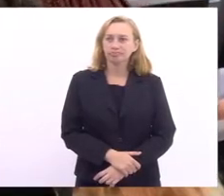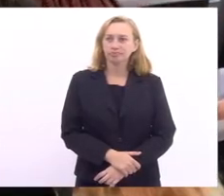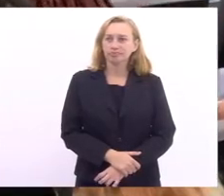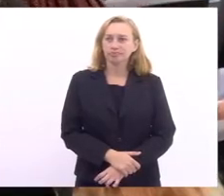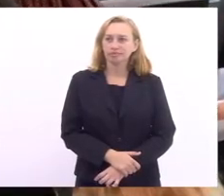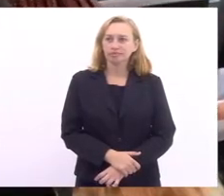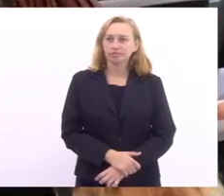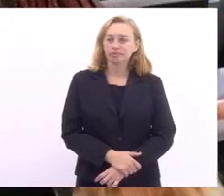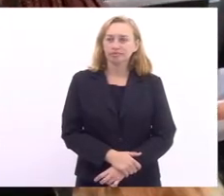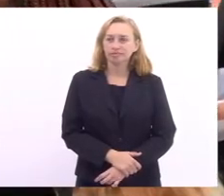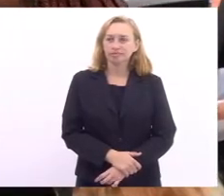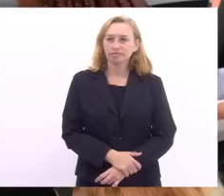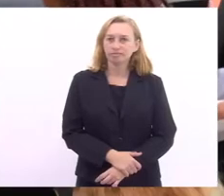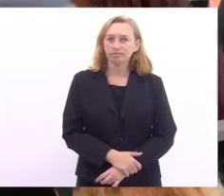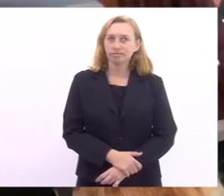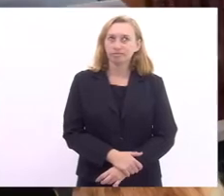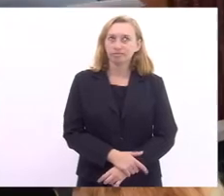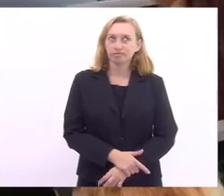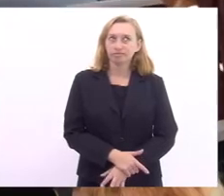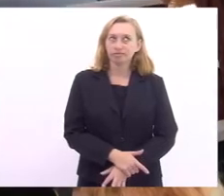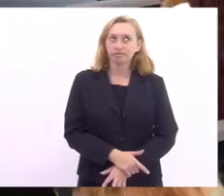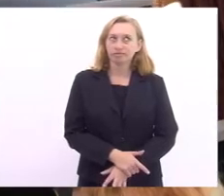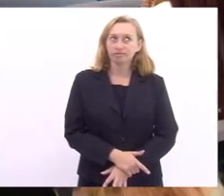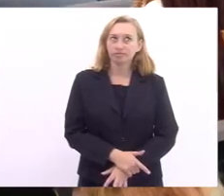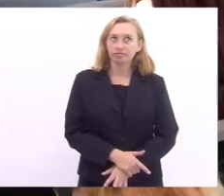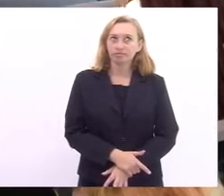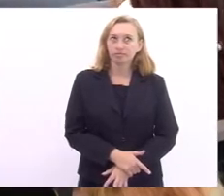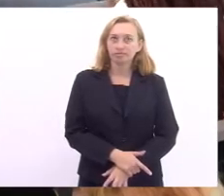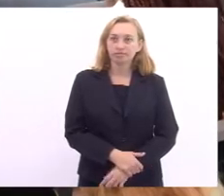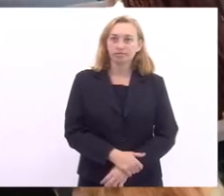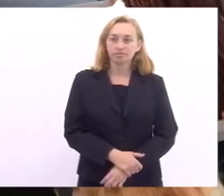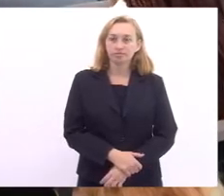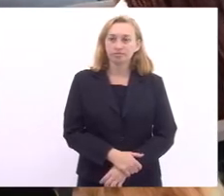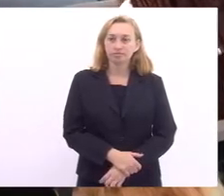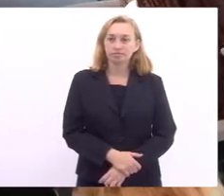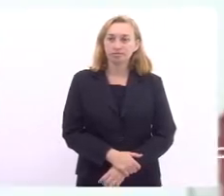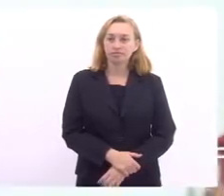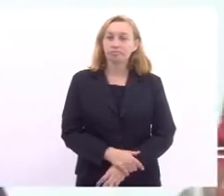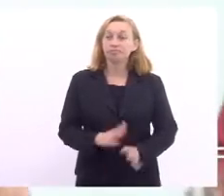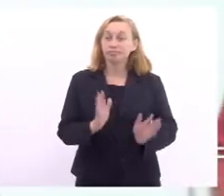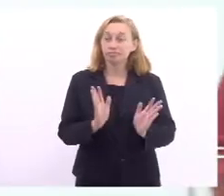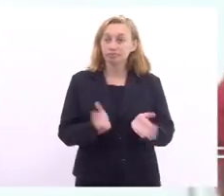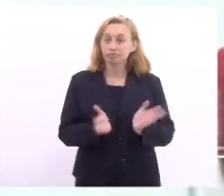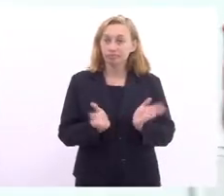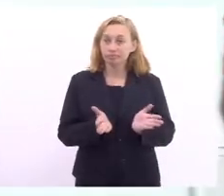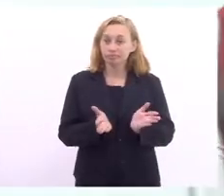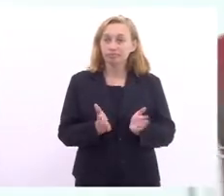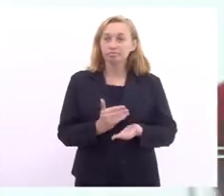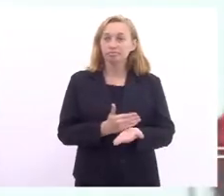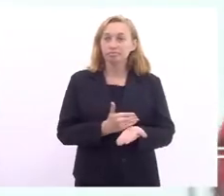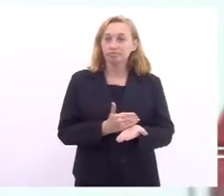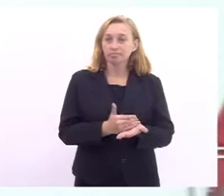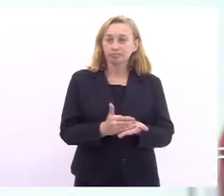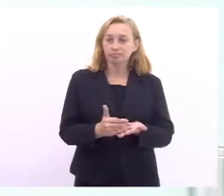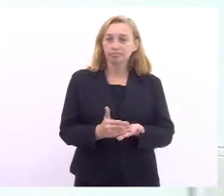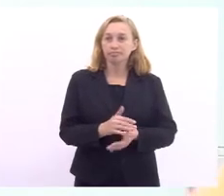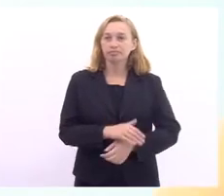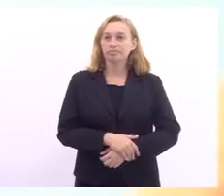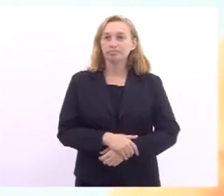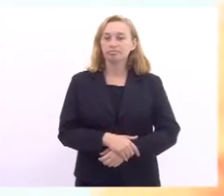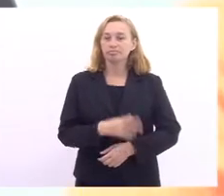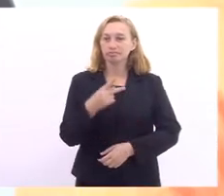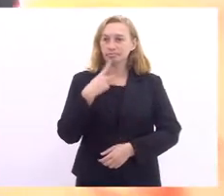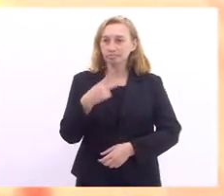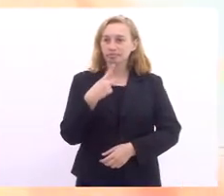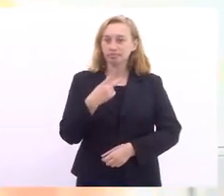E aí é bom agora vamos dar sequência à nossas